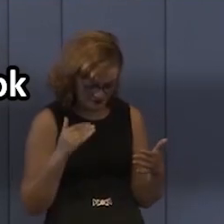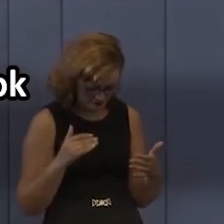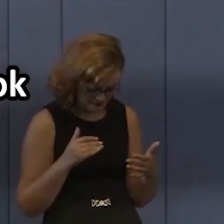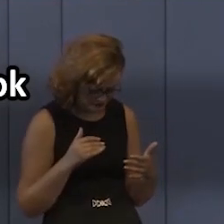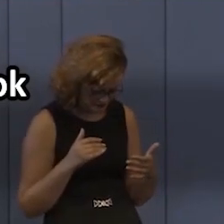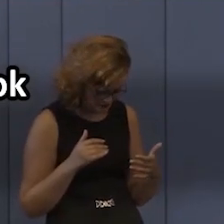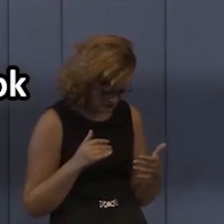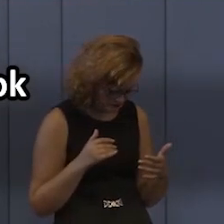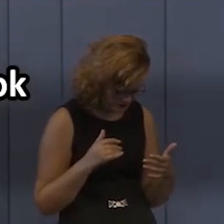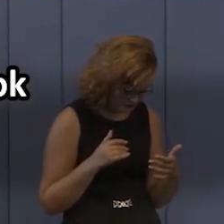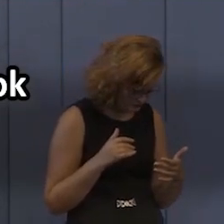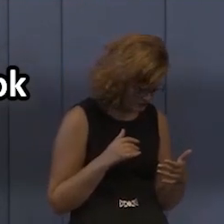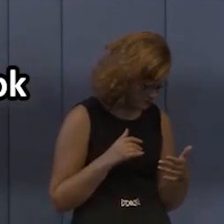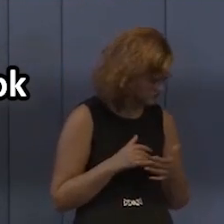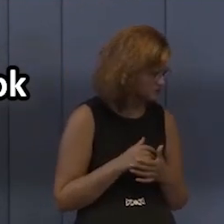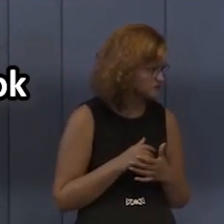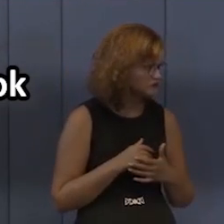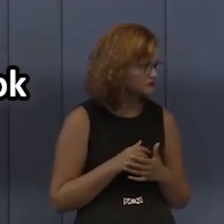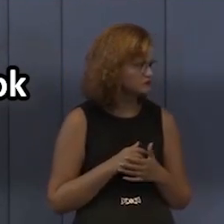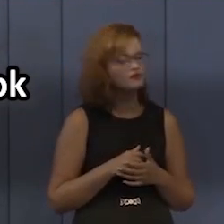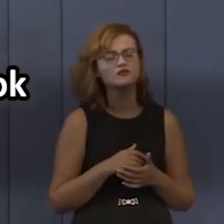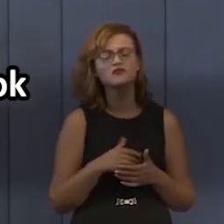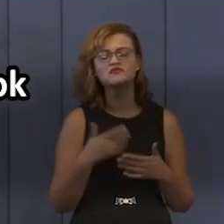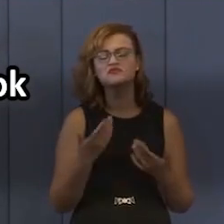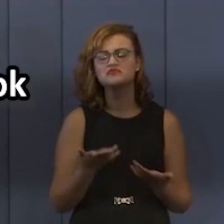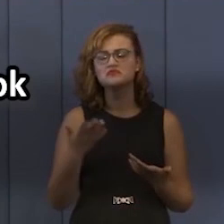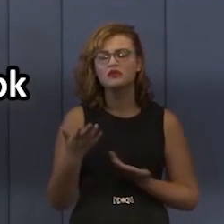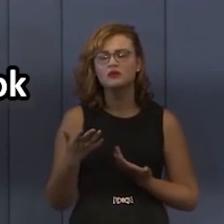nesse livro Virtude do Nacionalismo.